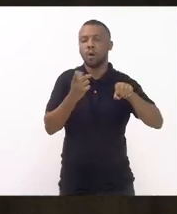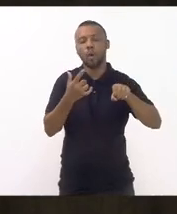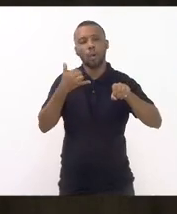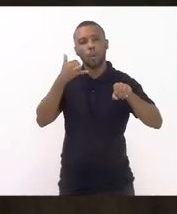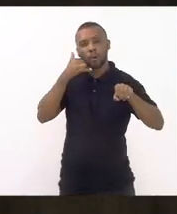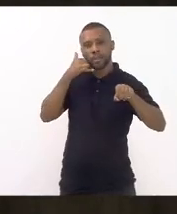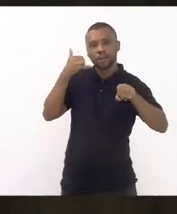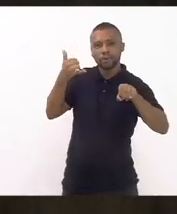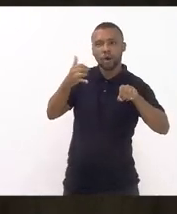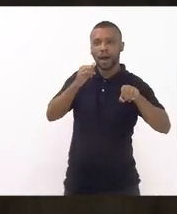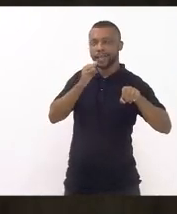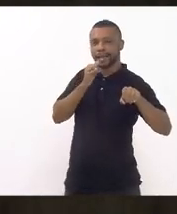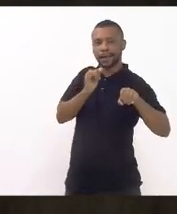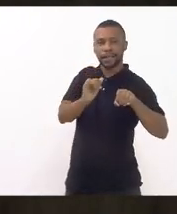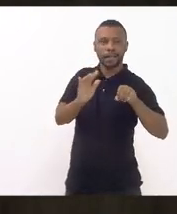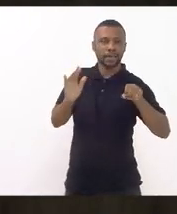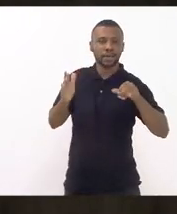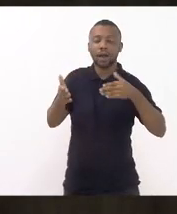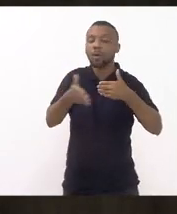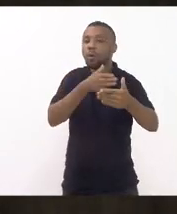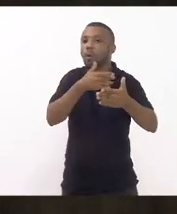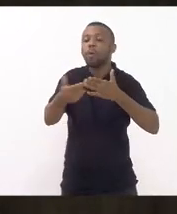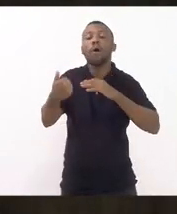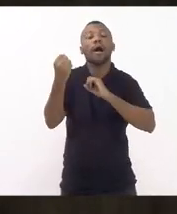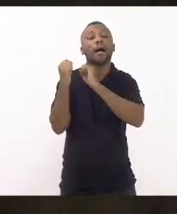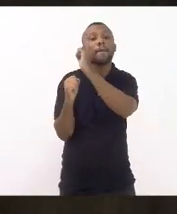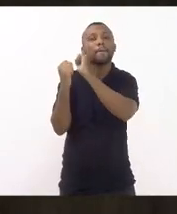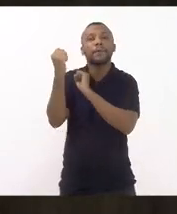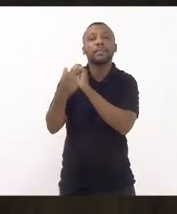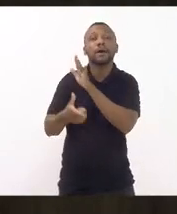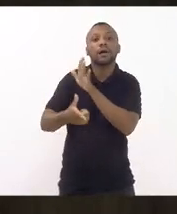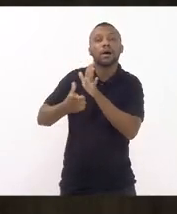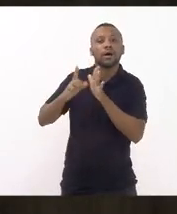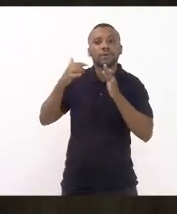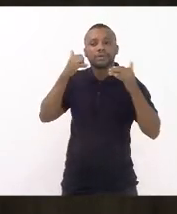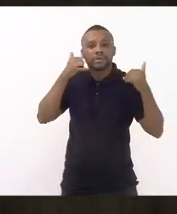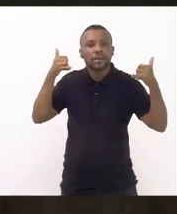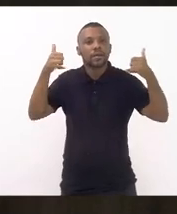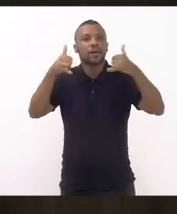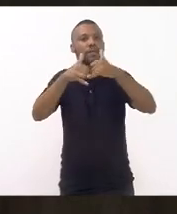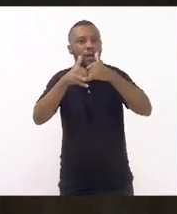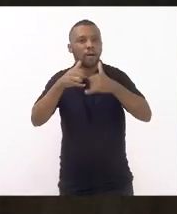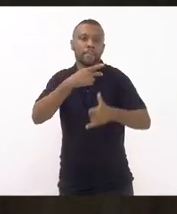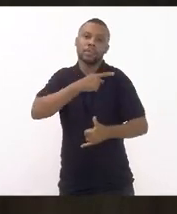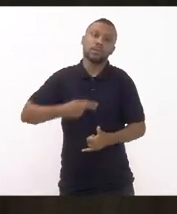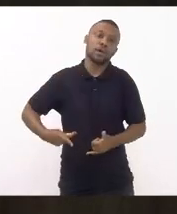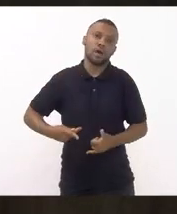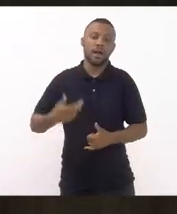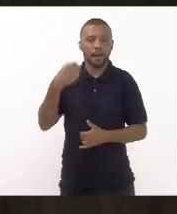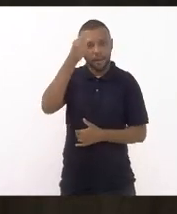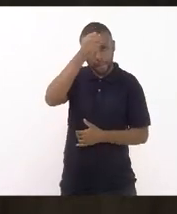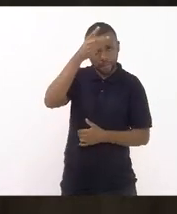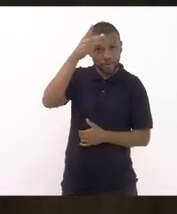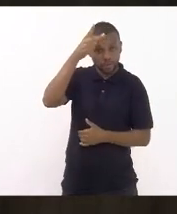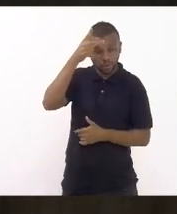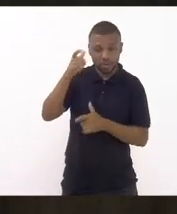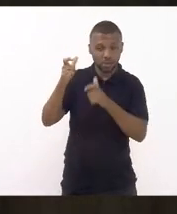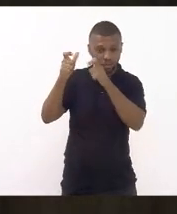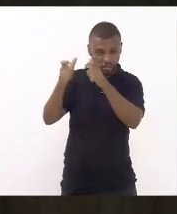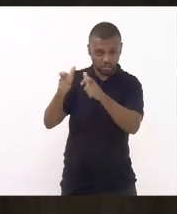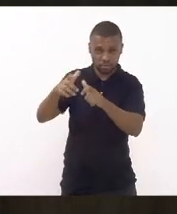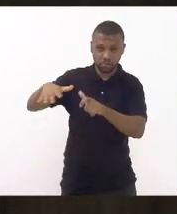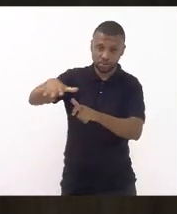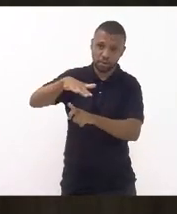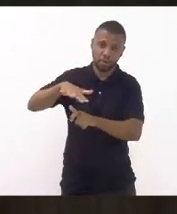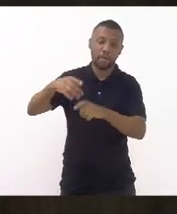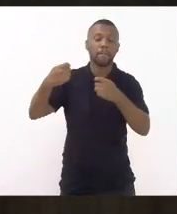for a concessionária, antes de fazer a ligação, senhora presidente, a prefeitura local